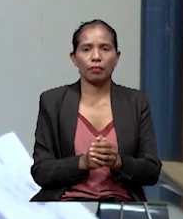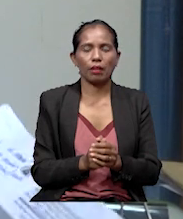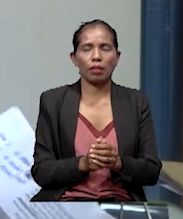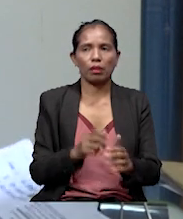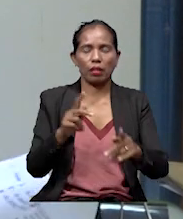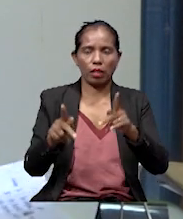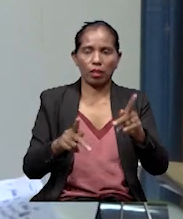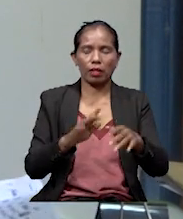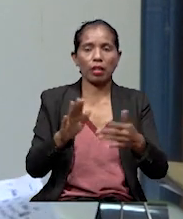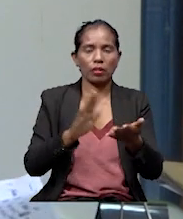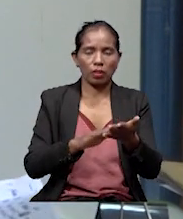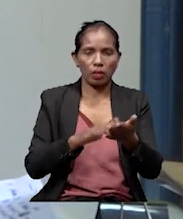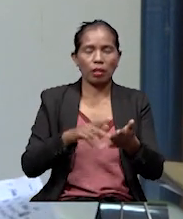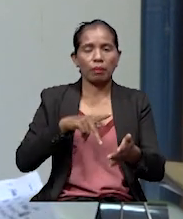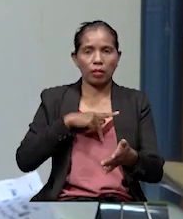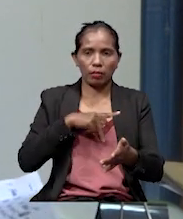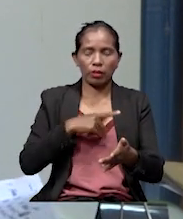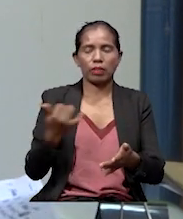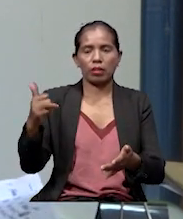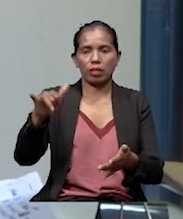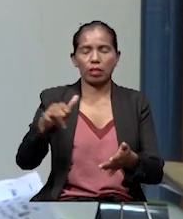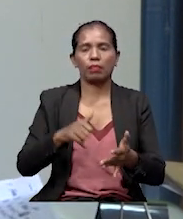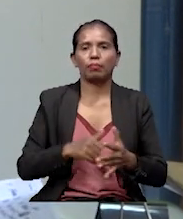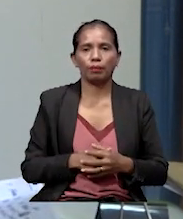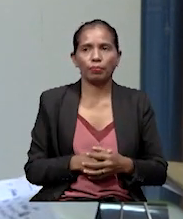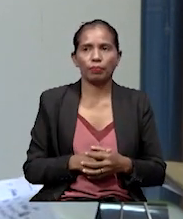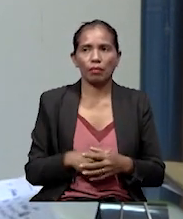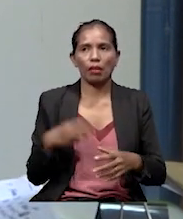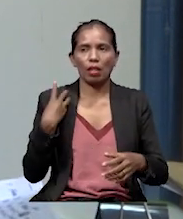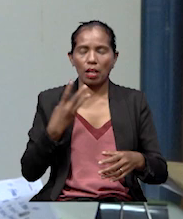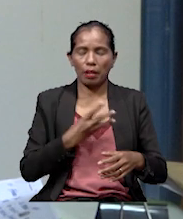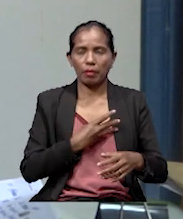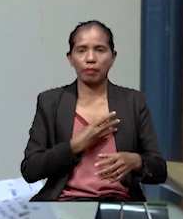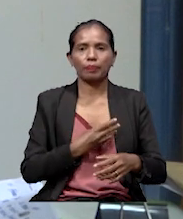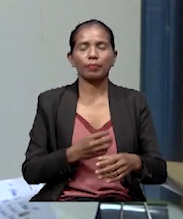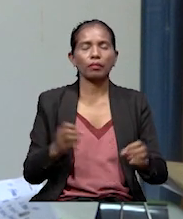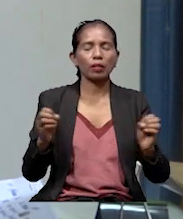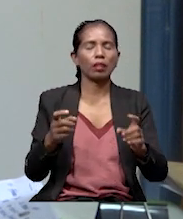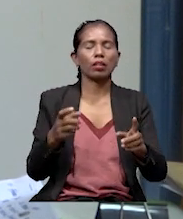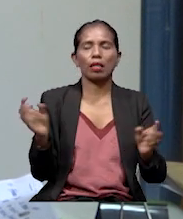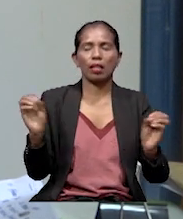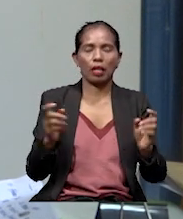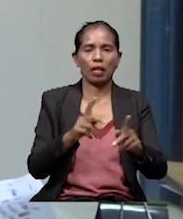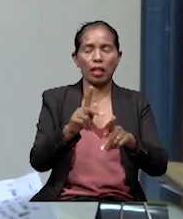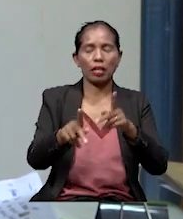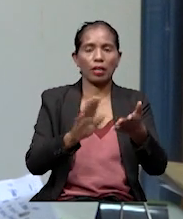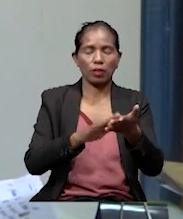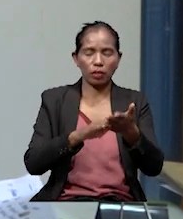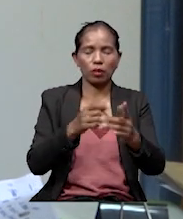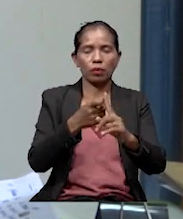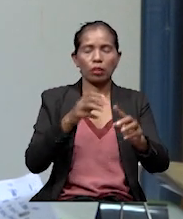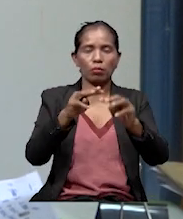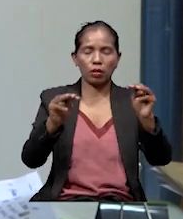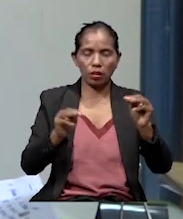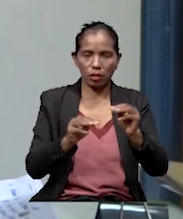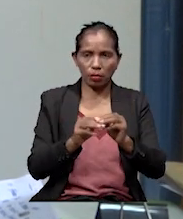sira. Neve sira já tem ona, né, a mim mos labando ser de bem mais município. Mas bem aproveita a oportunidade, né, ho